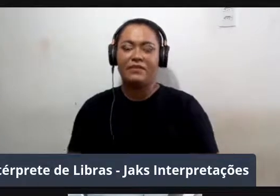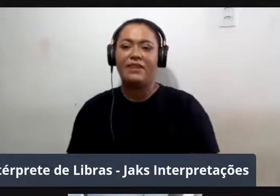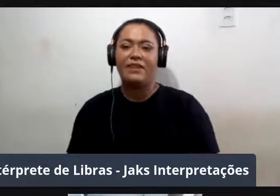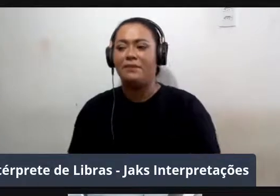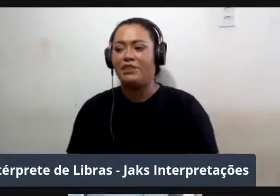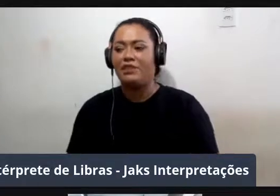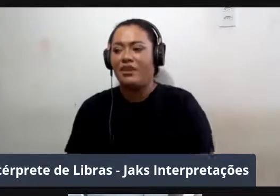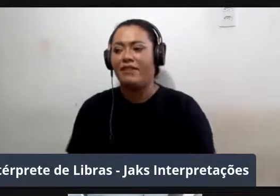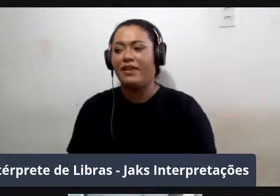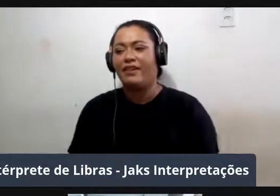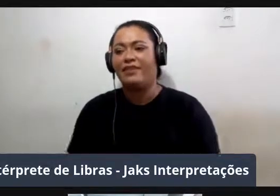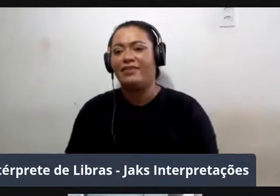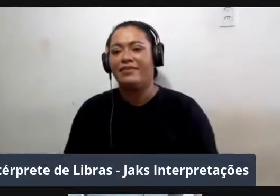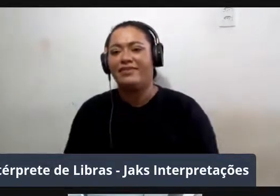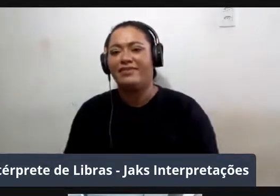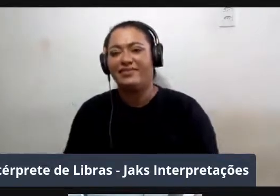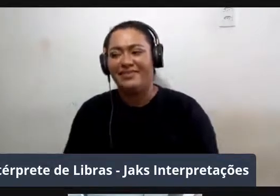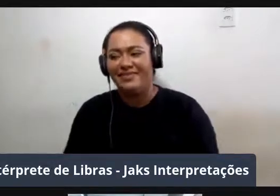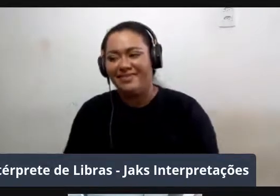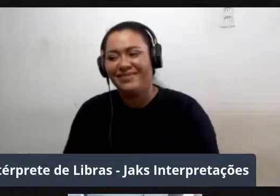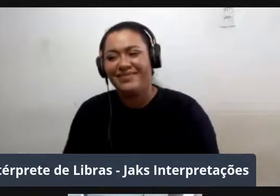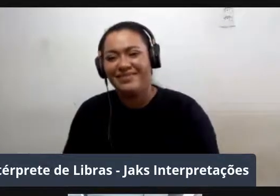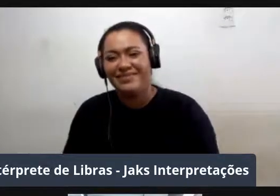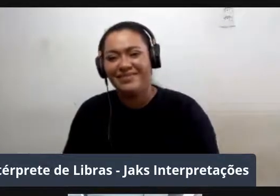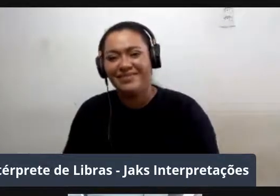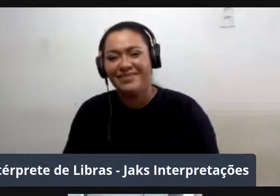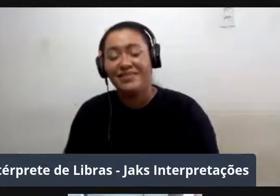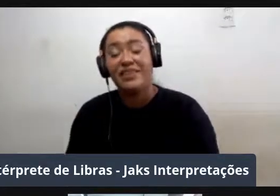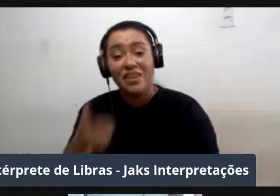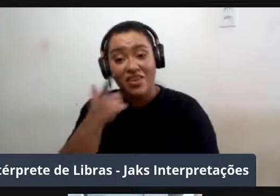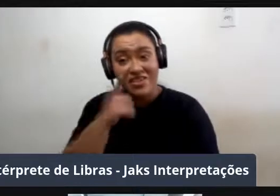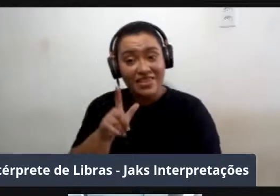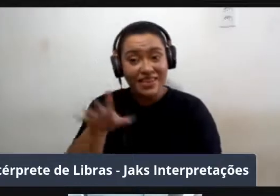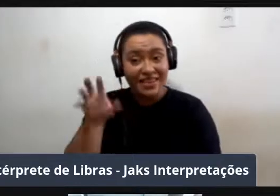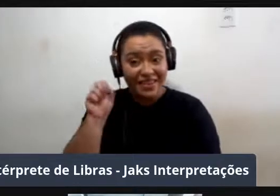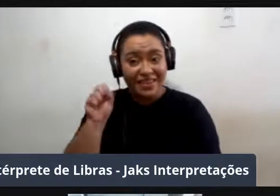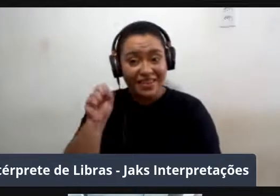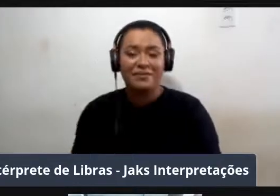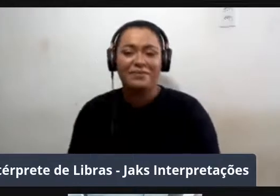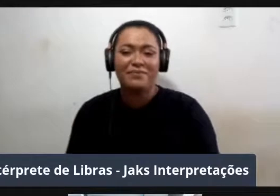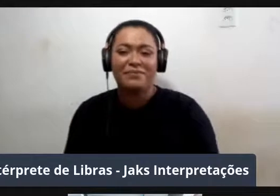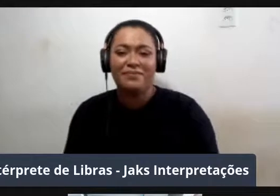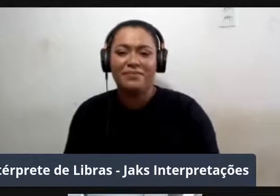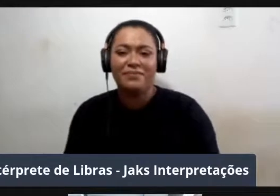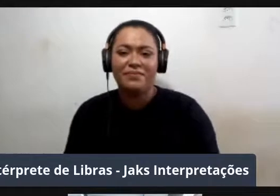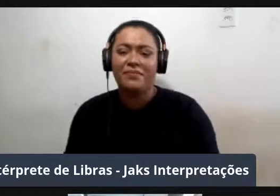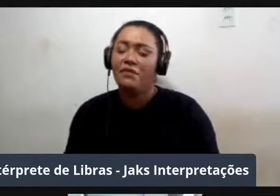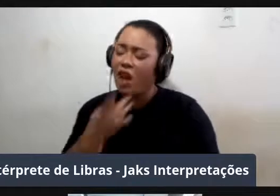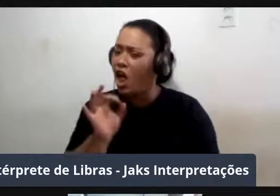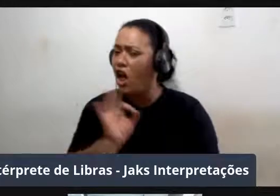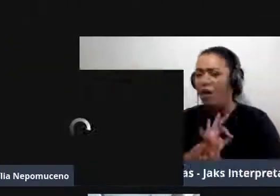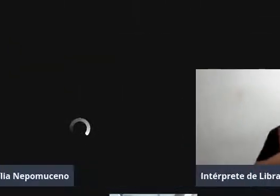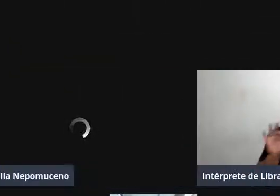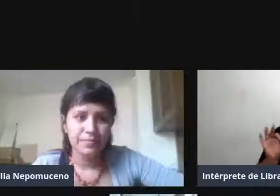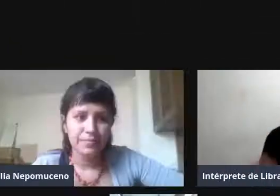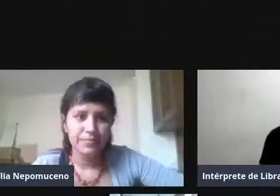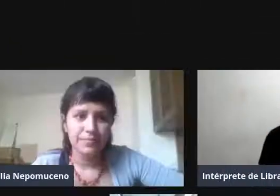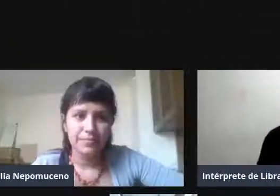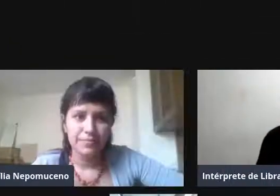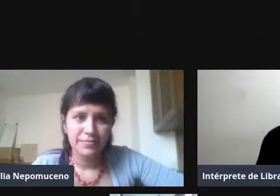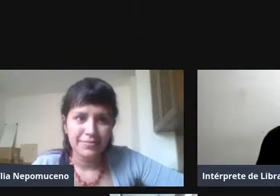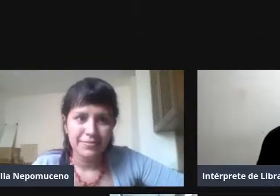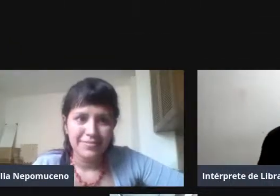Conseguiram me ouvir? Conseguimos. Foi ótimo. Não sei se Dora quer comentar alguma coisa.